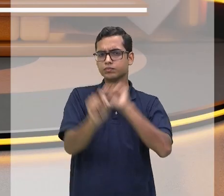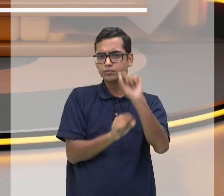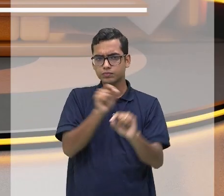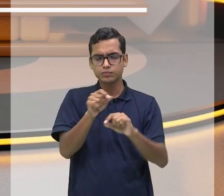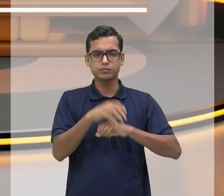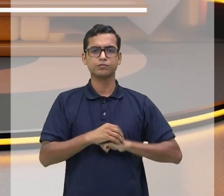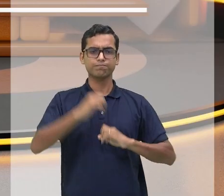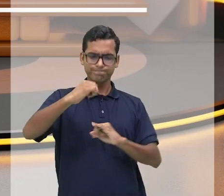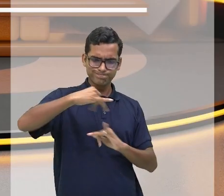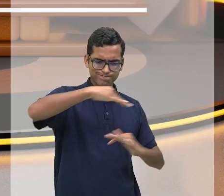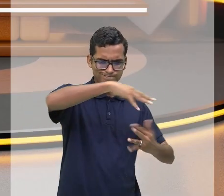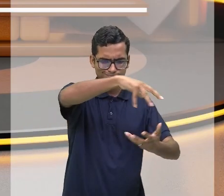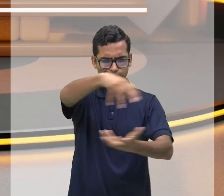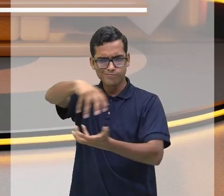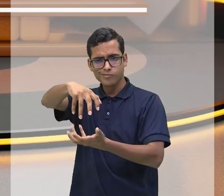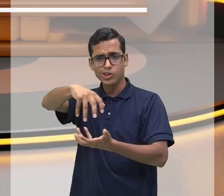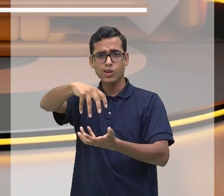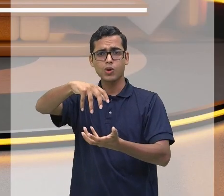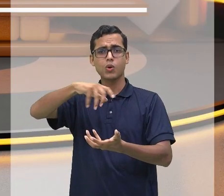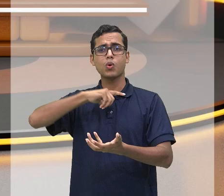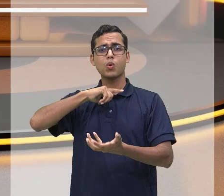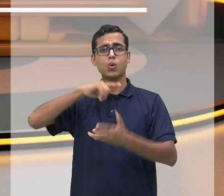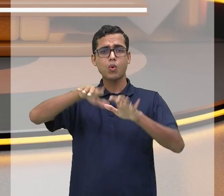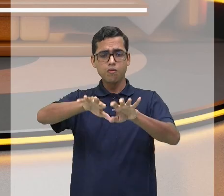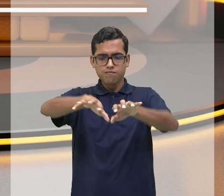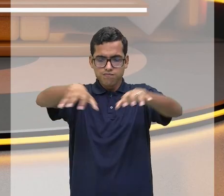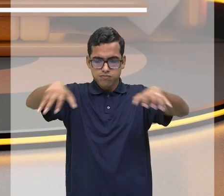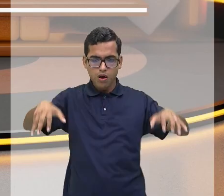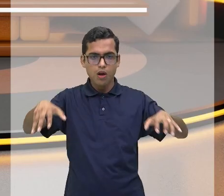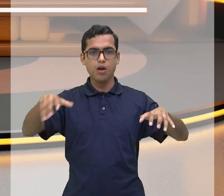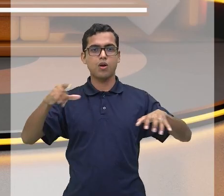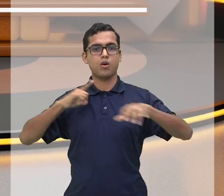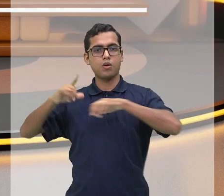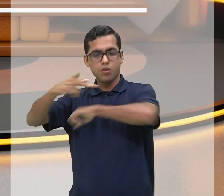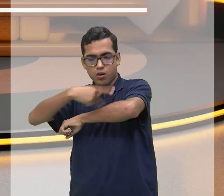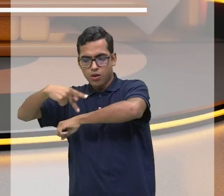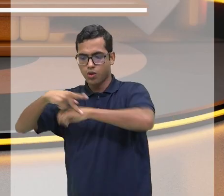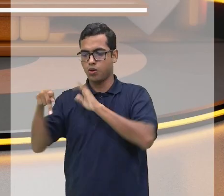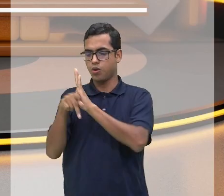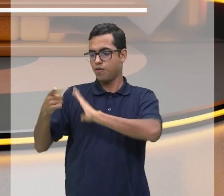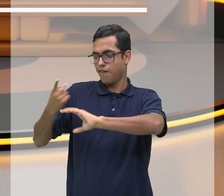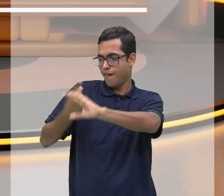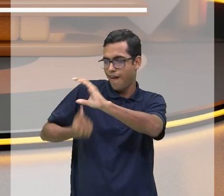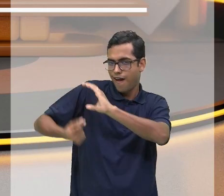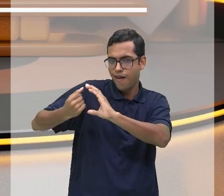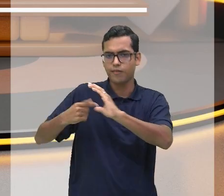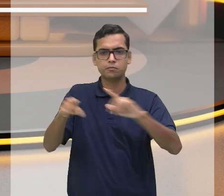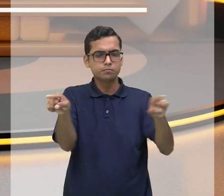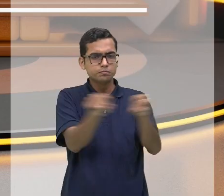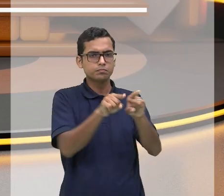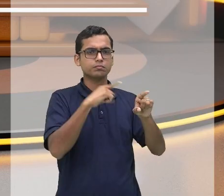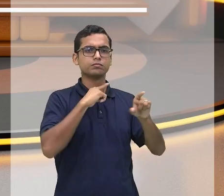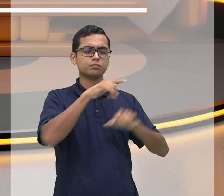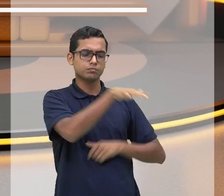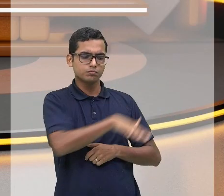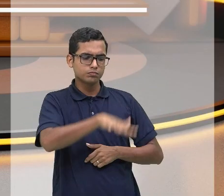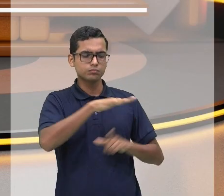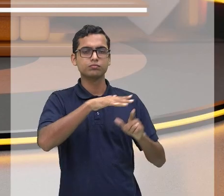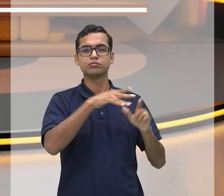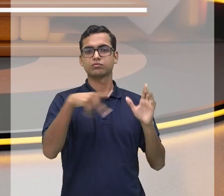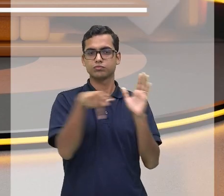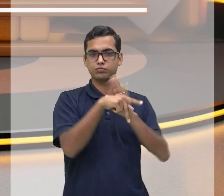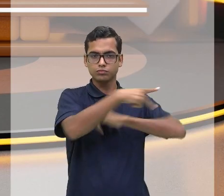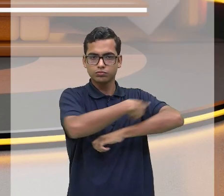o mundo, né? Ele acabou se dividindo, né? Em parte capitalista, em parte socialista. De